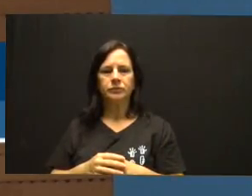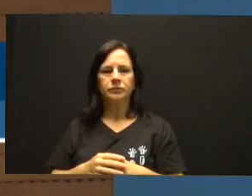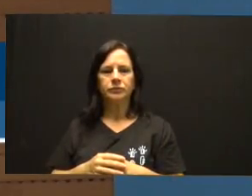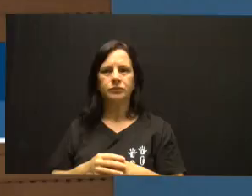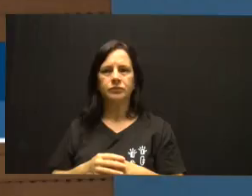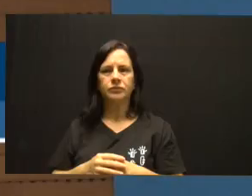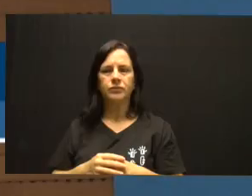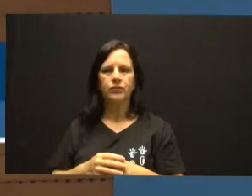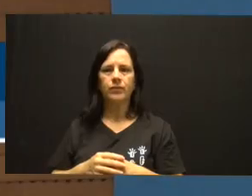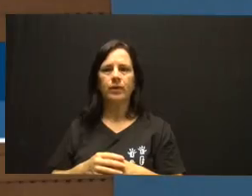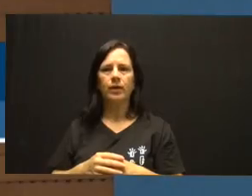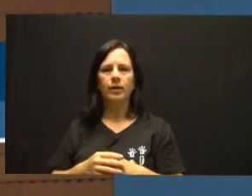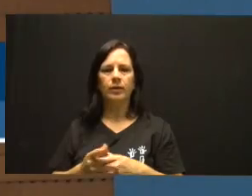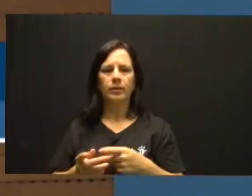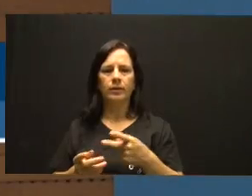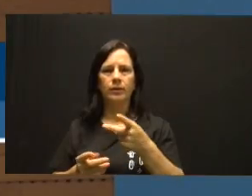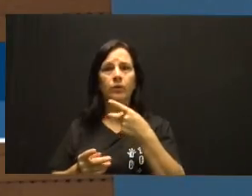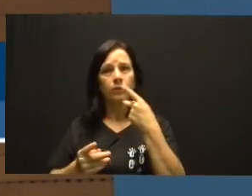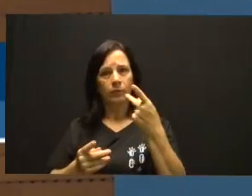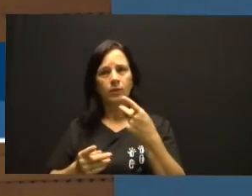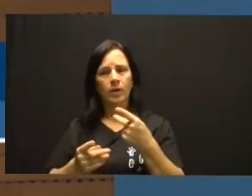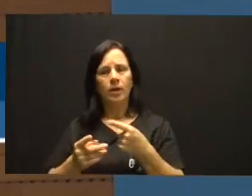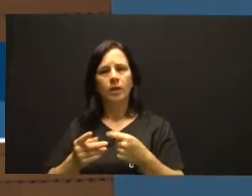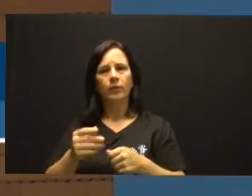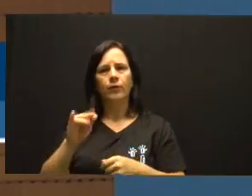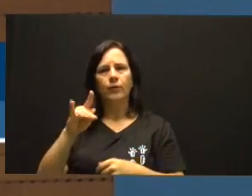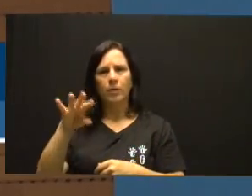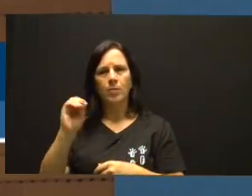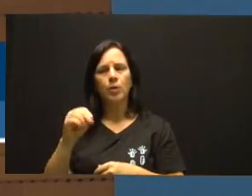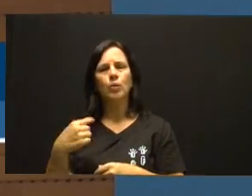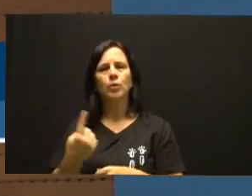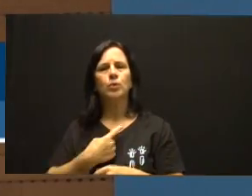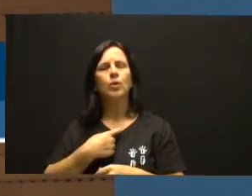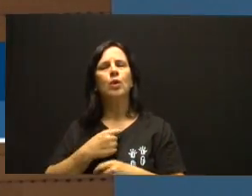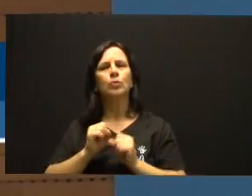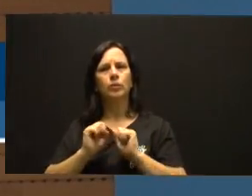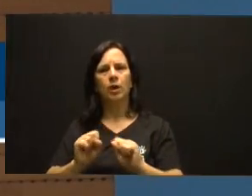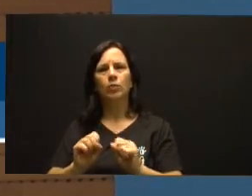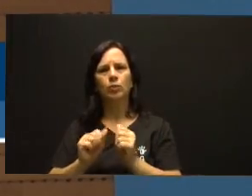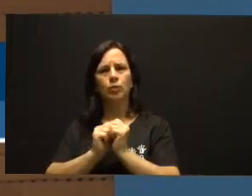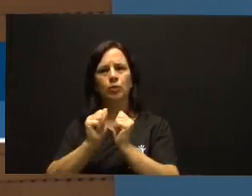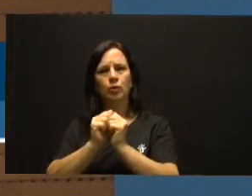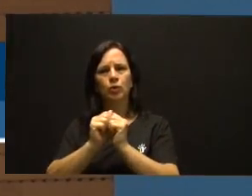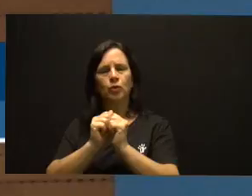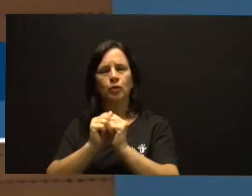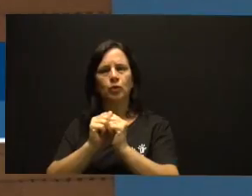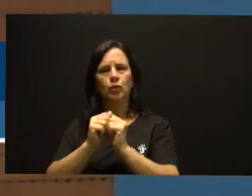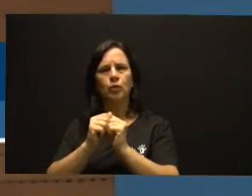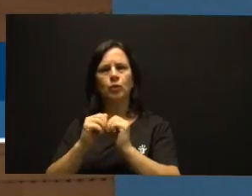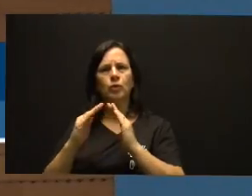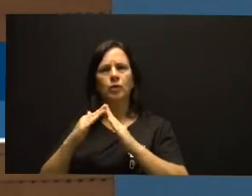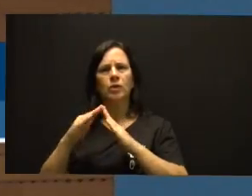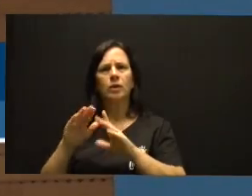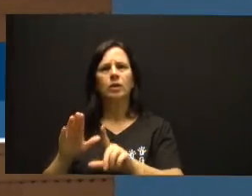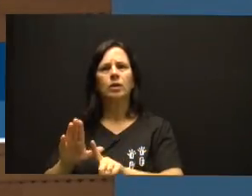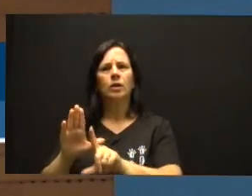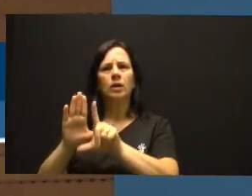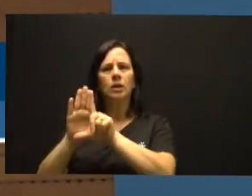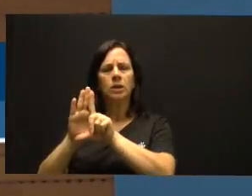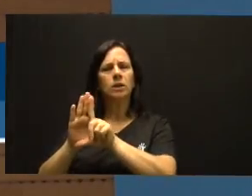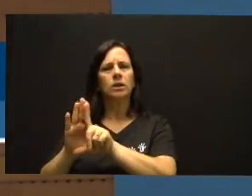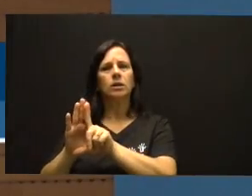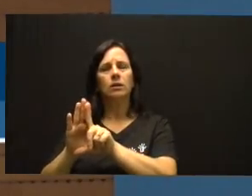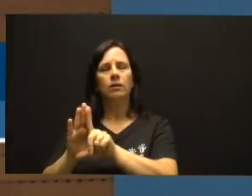levantou uma bandeira, e eu gostaria, vereador Fábio Roxinho, que nós pudéssemos, juntos, essa Casa de Leis, voltar a levantar essa